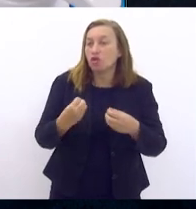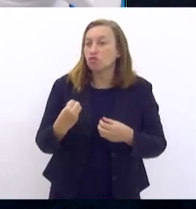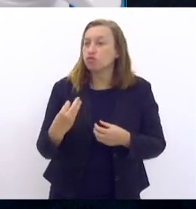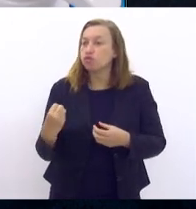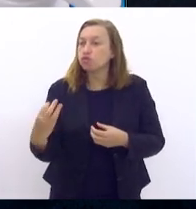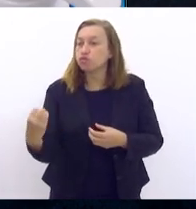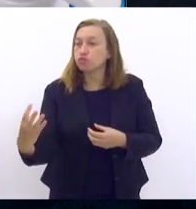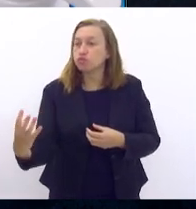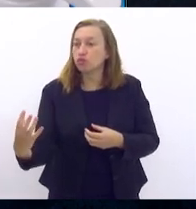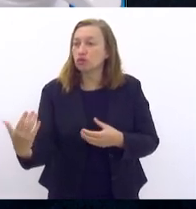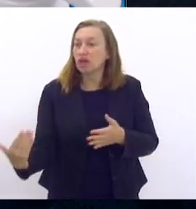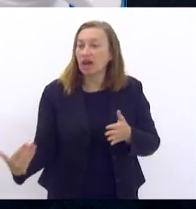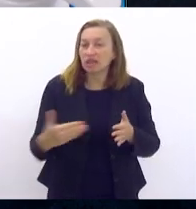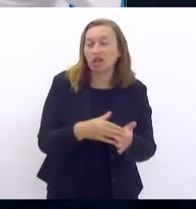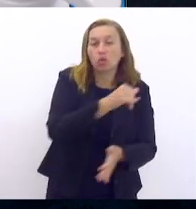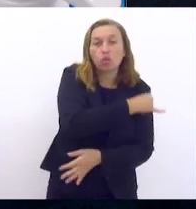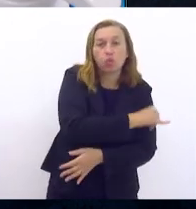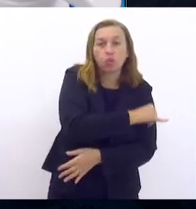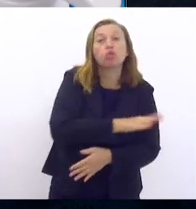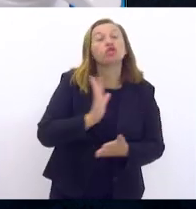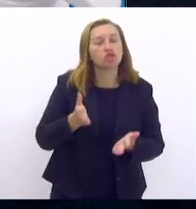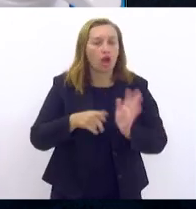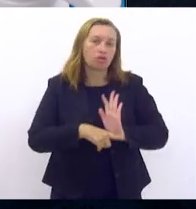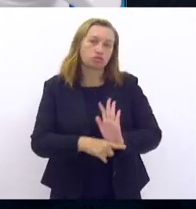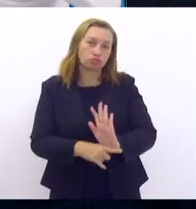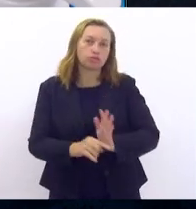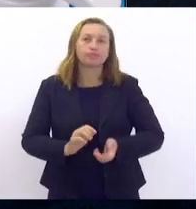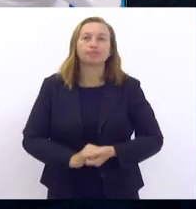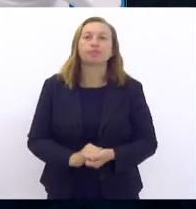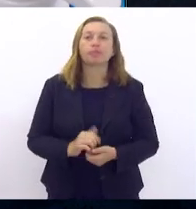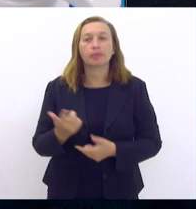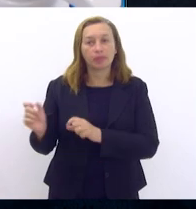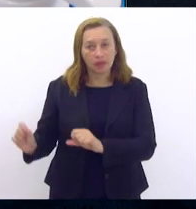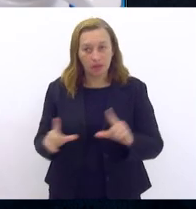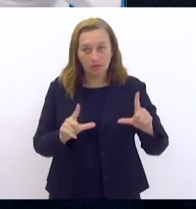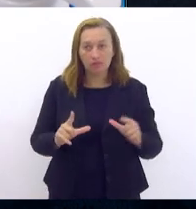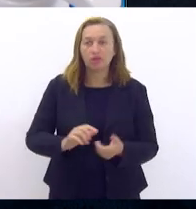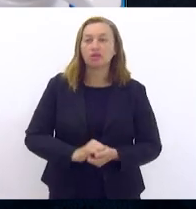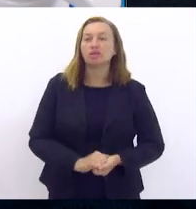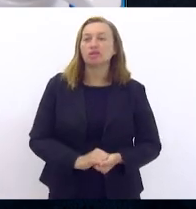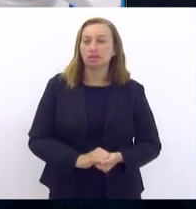já é uma ajuda próximo